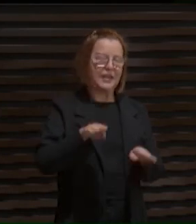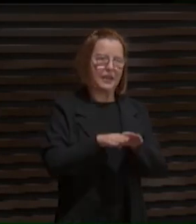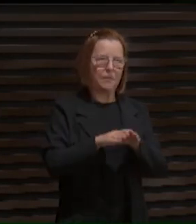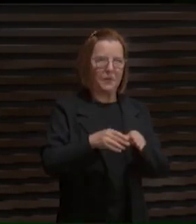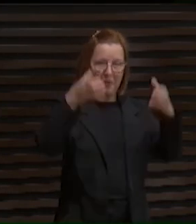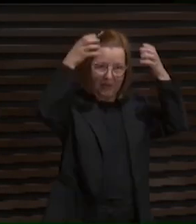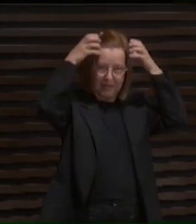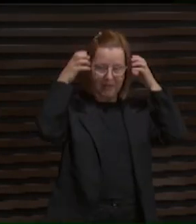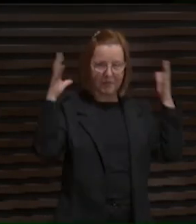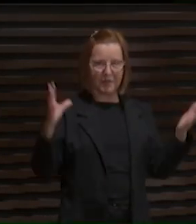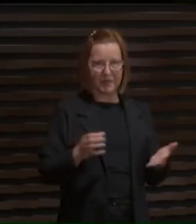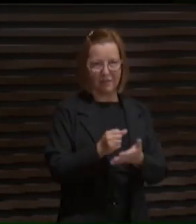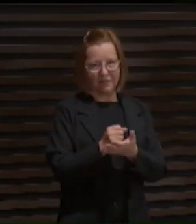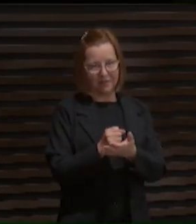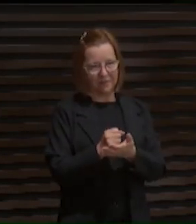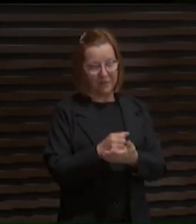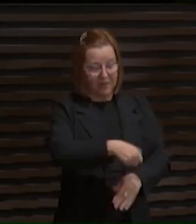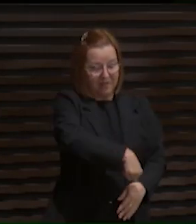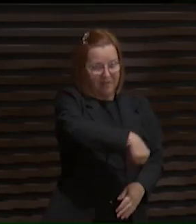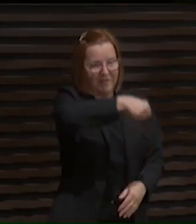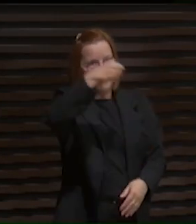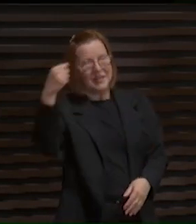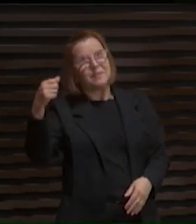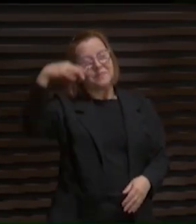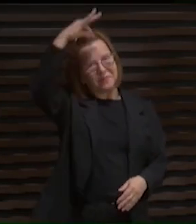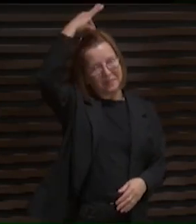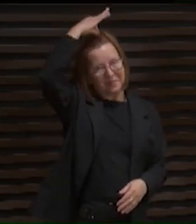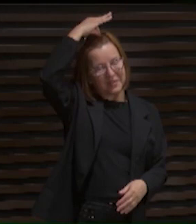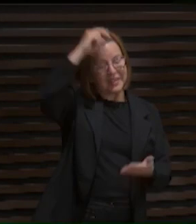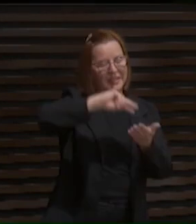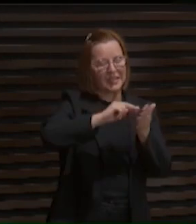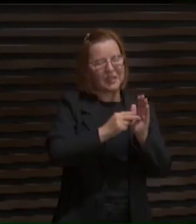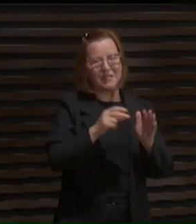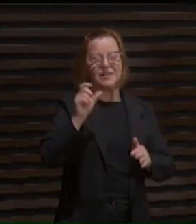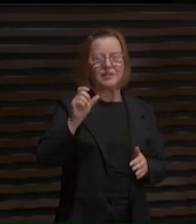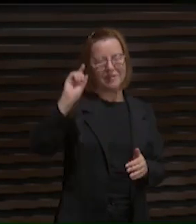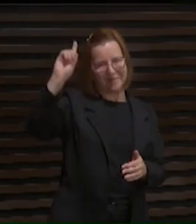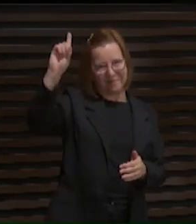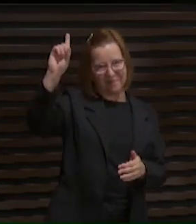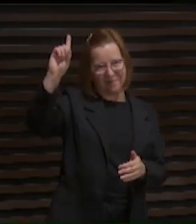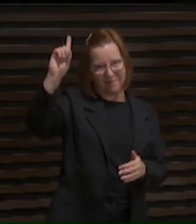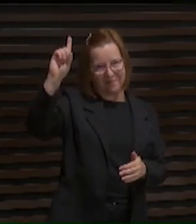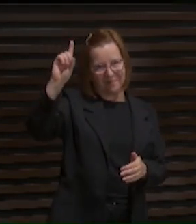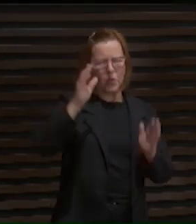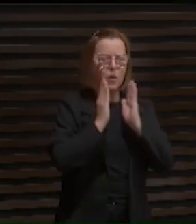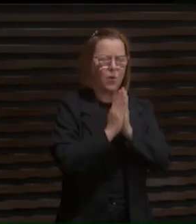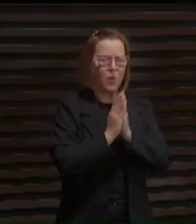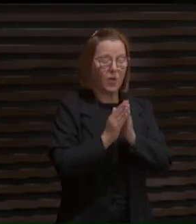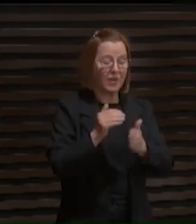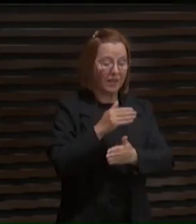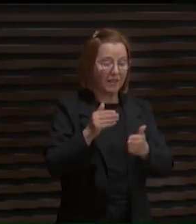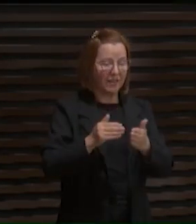da salvação e a espada do Espírito, que é a palavra de Deus. Orem